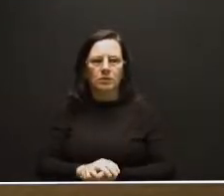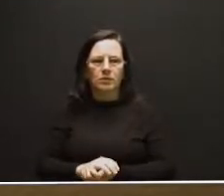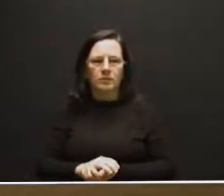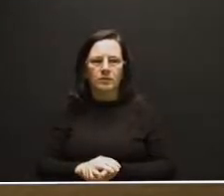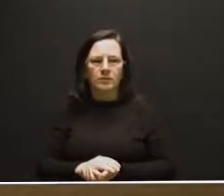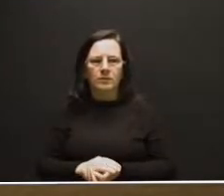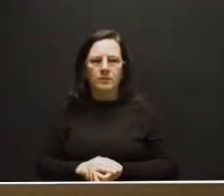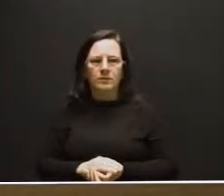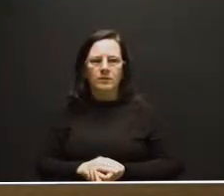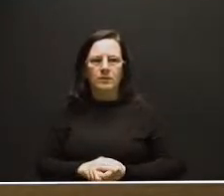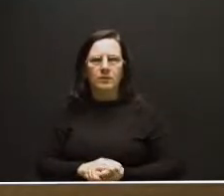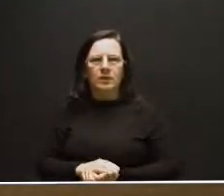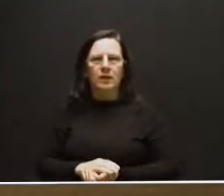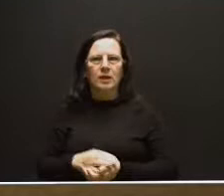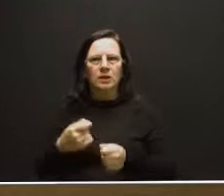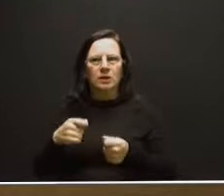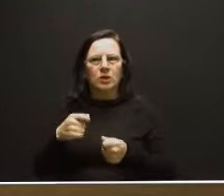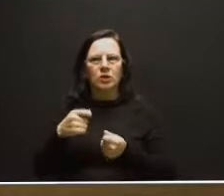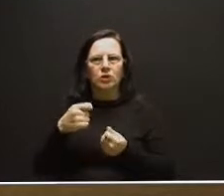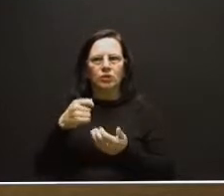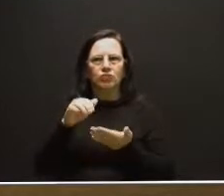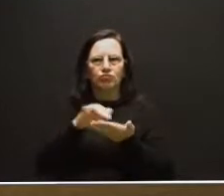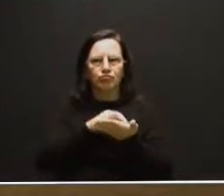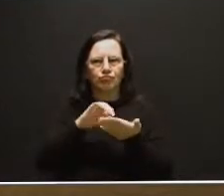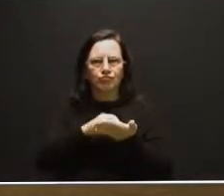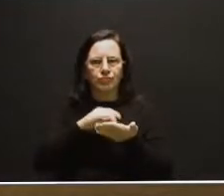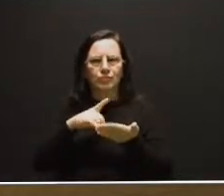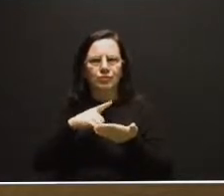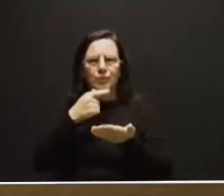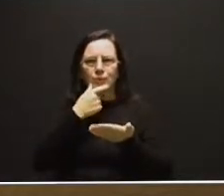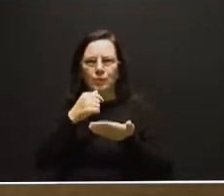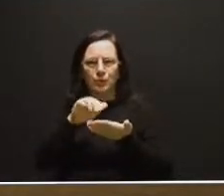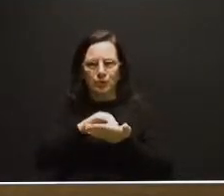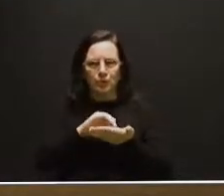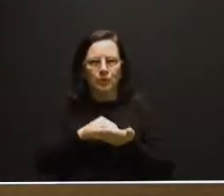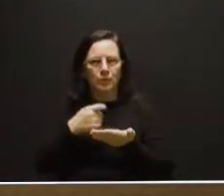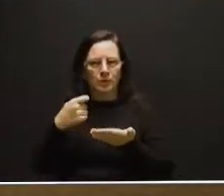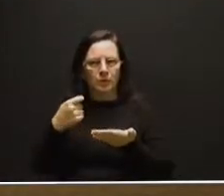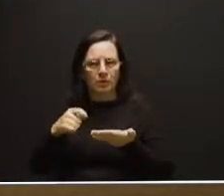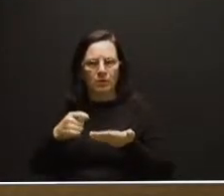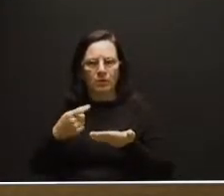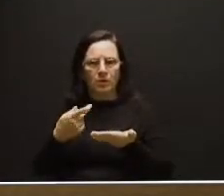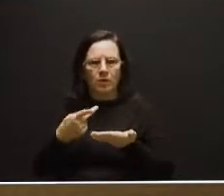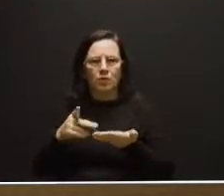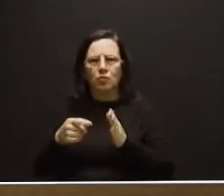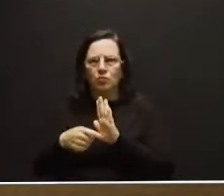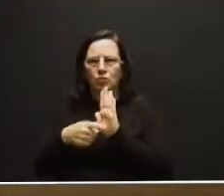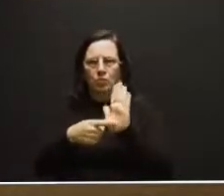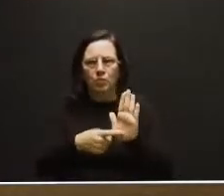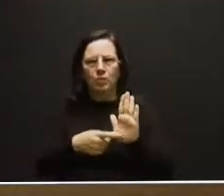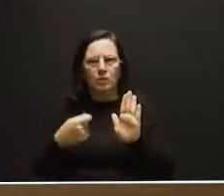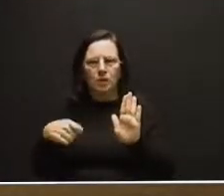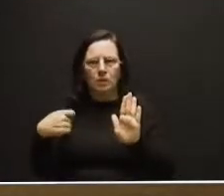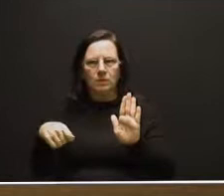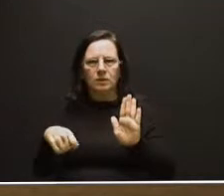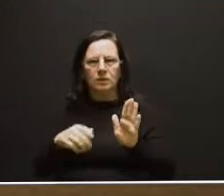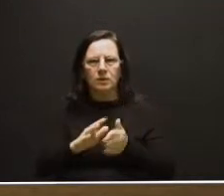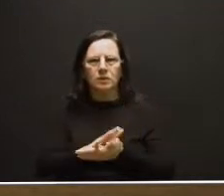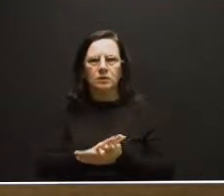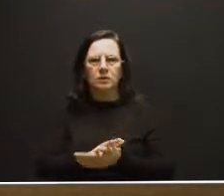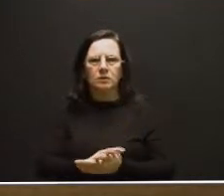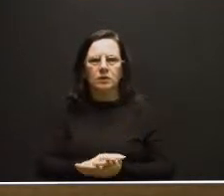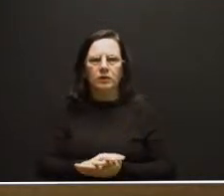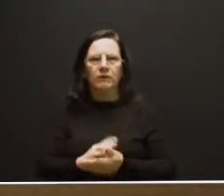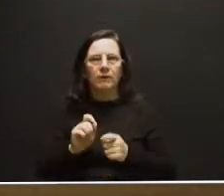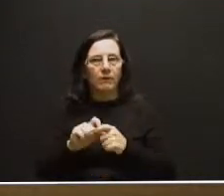precisem de alguns secretários na verdade deixar de falar se é de só mostrar e na verdade